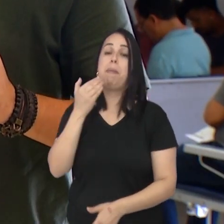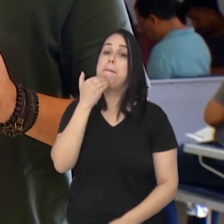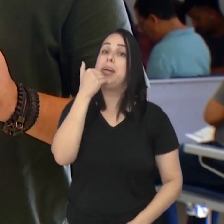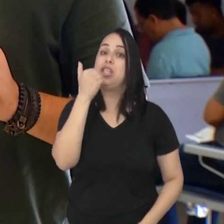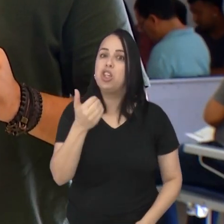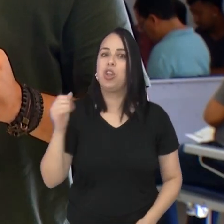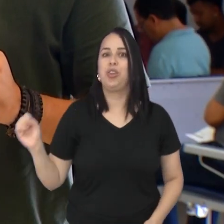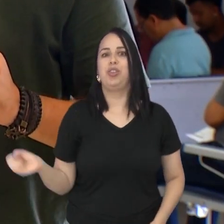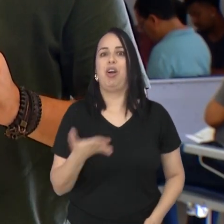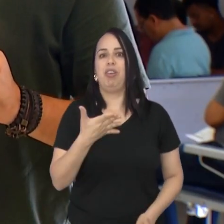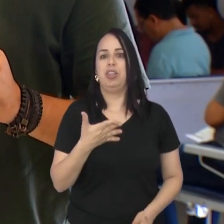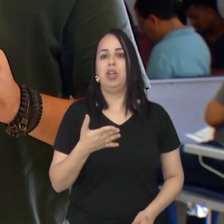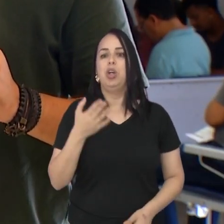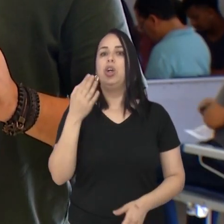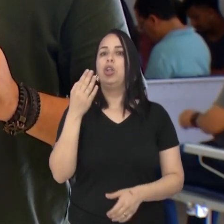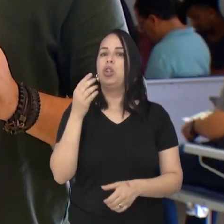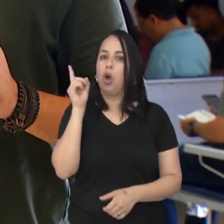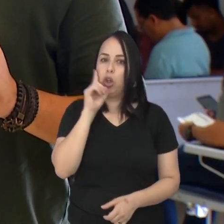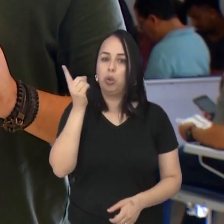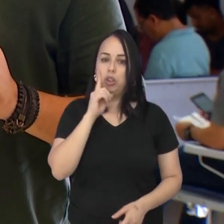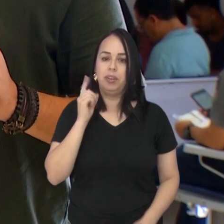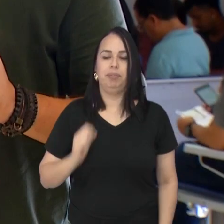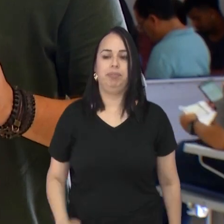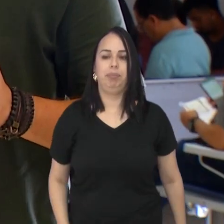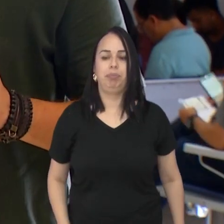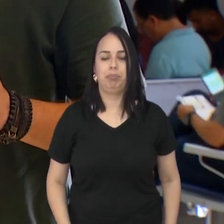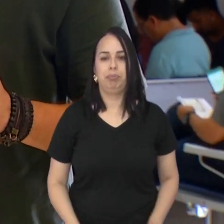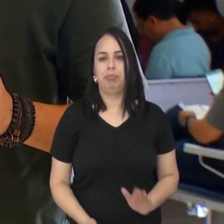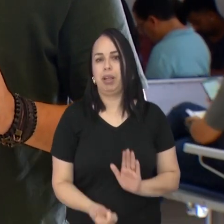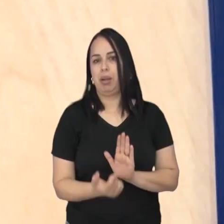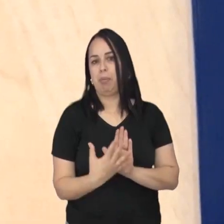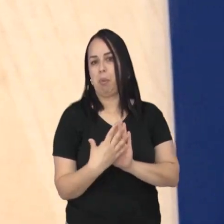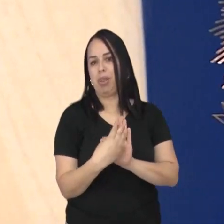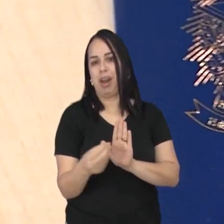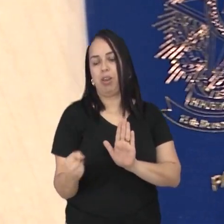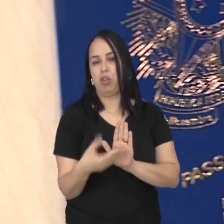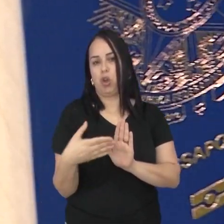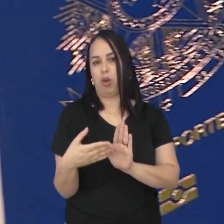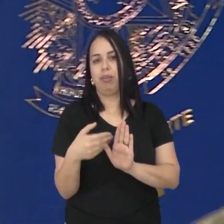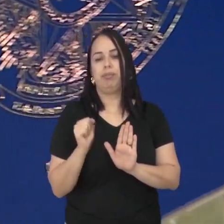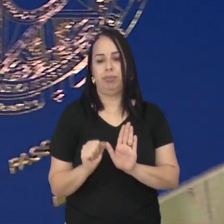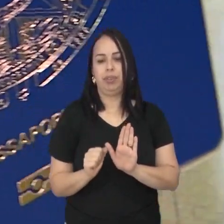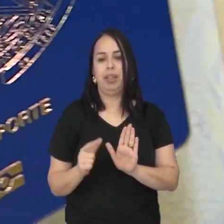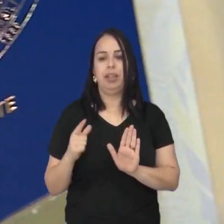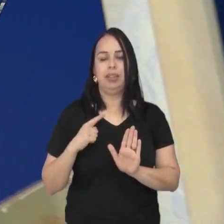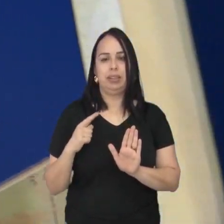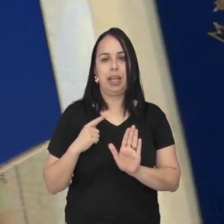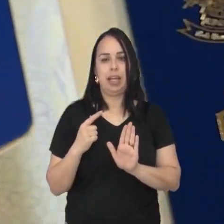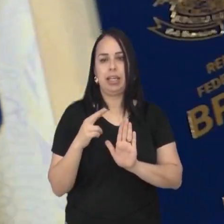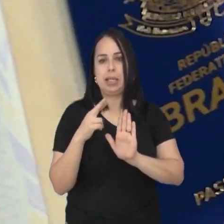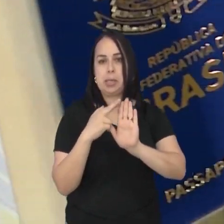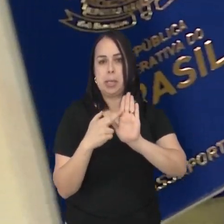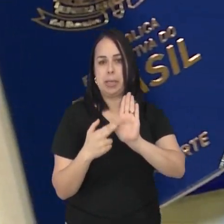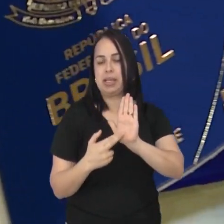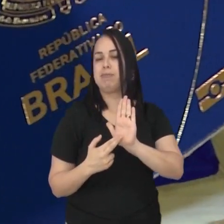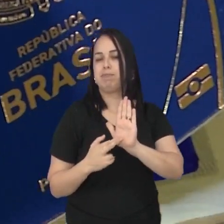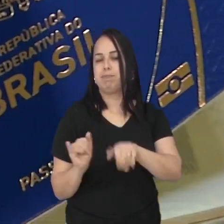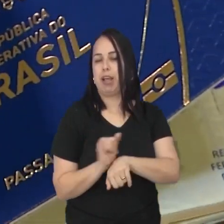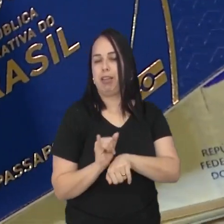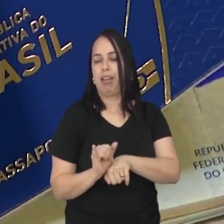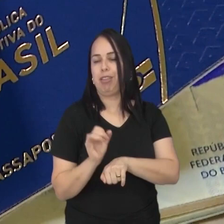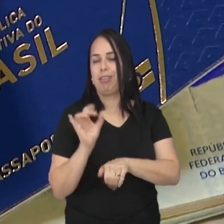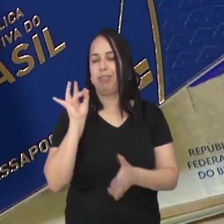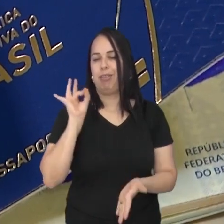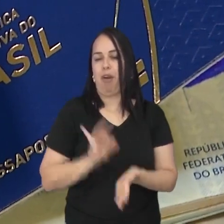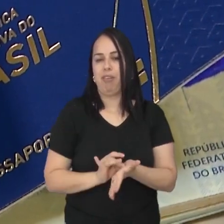de 200 pedidos de novos documentos todos os dias. O novo modelo de identificação do viajante tem mais